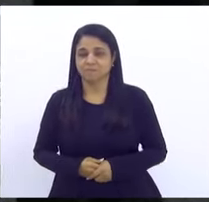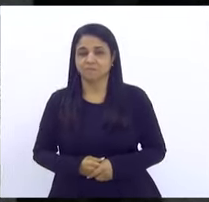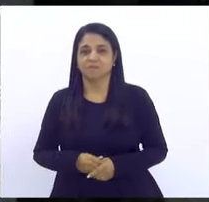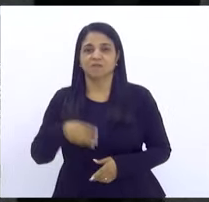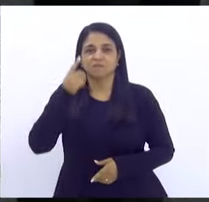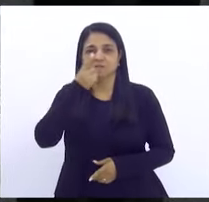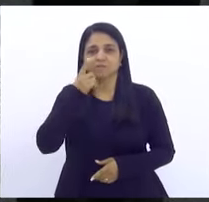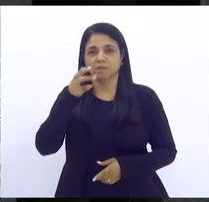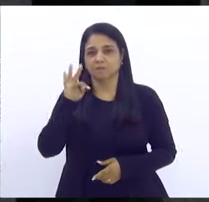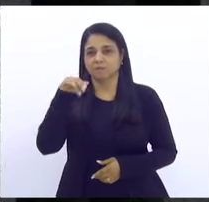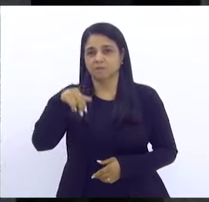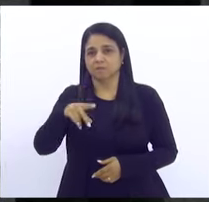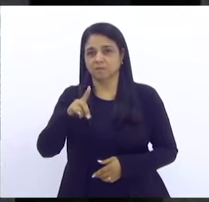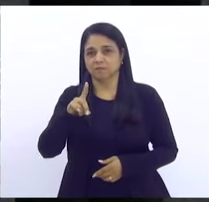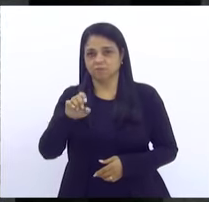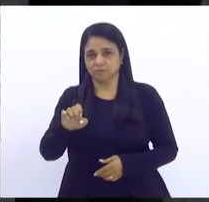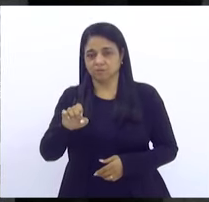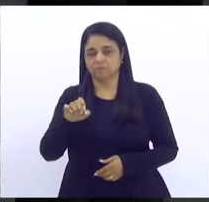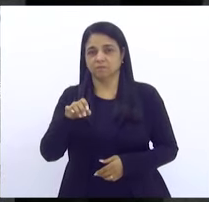Deputado Tande Vieira.